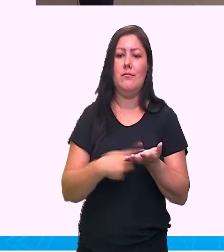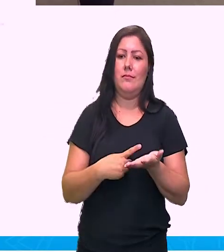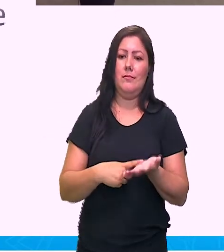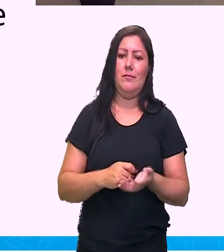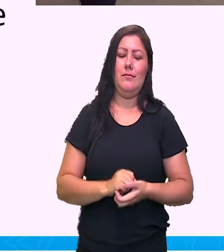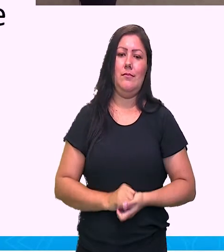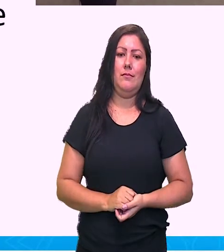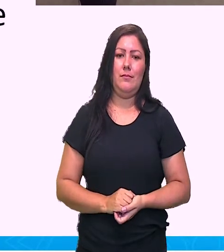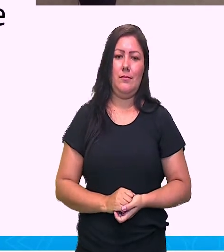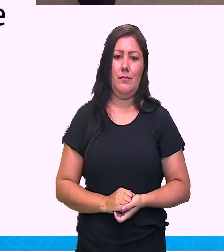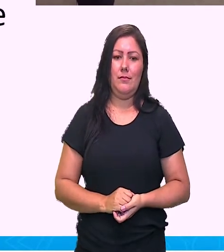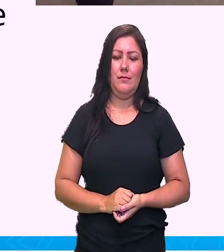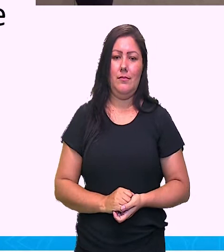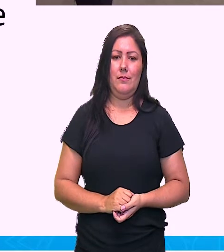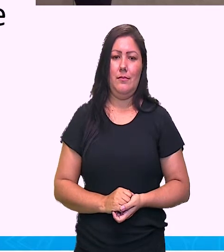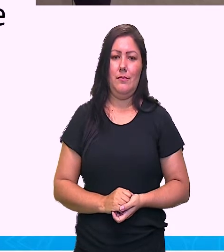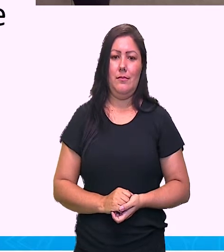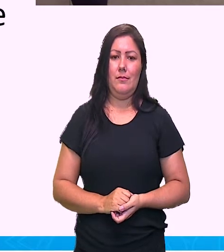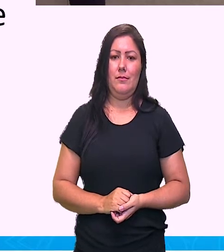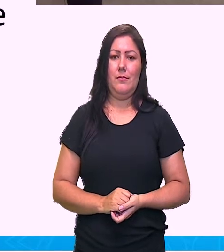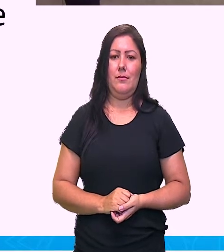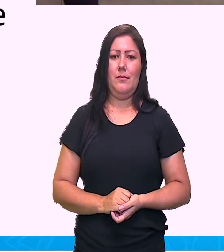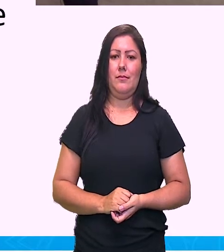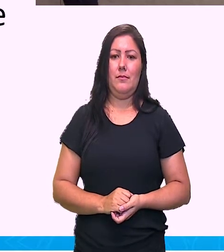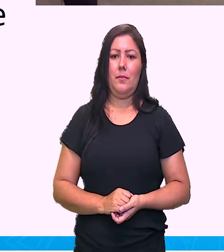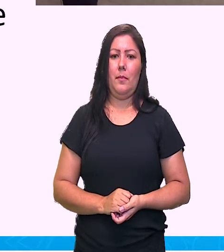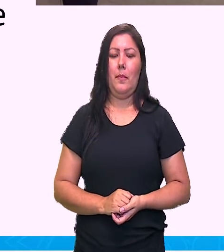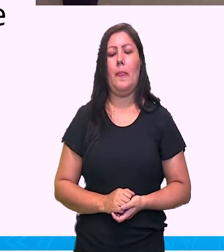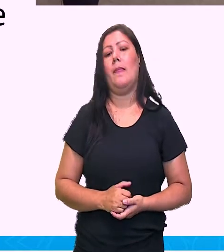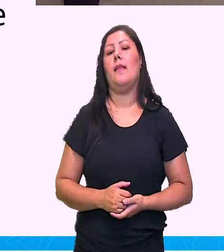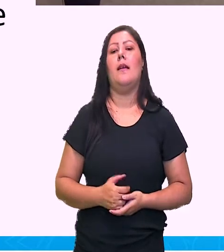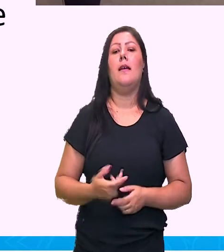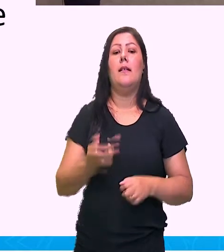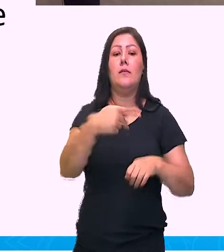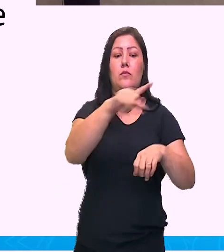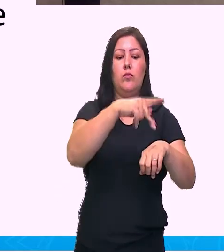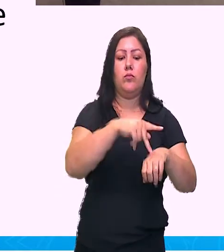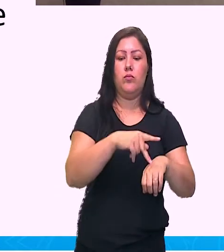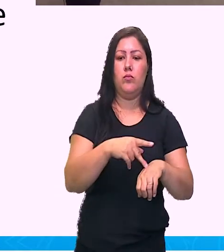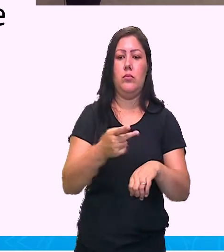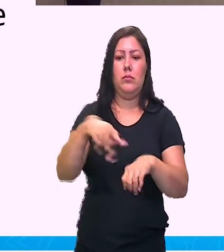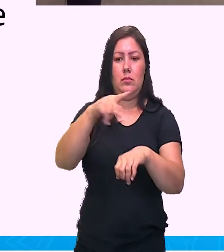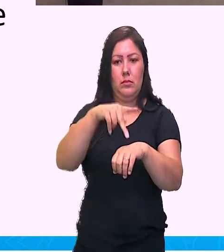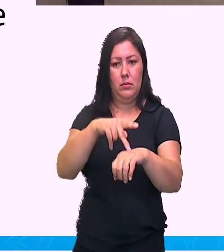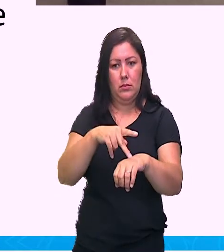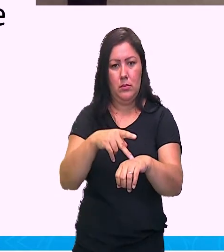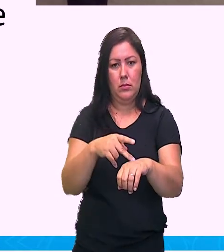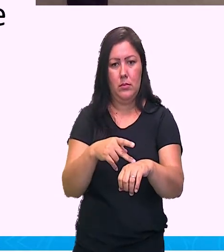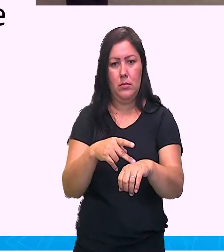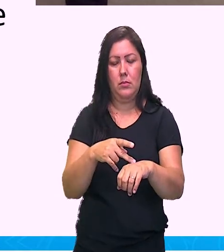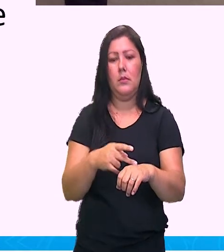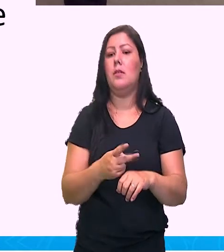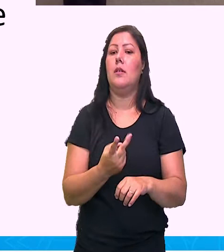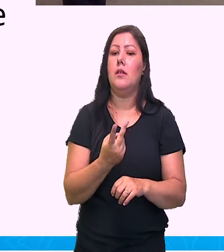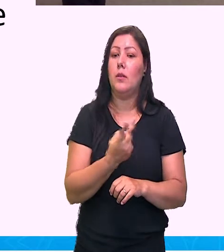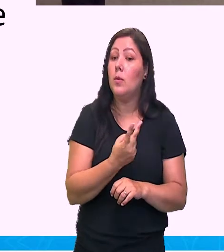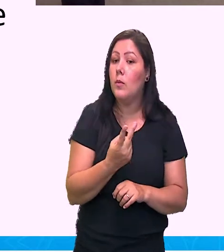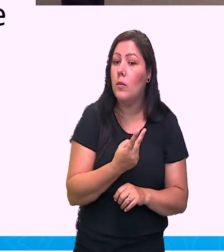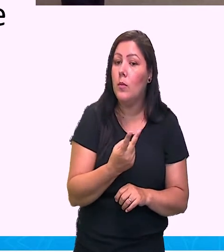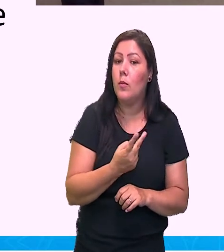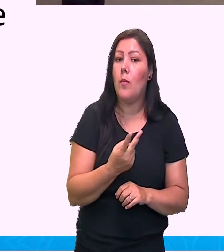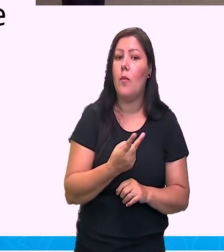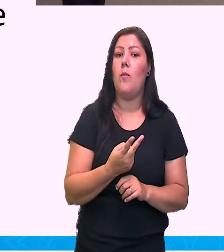acordos. As relações bilaterais ocorrem entre dois estados. Quando eu falo estado, eu estou